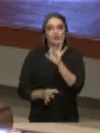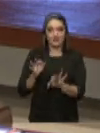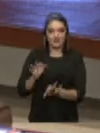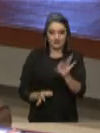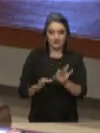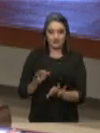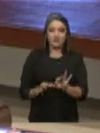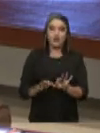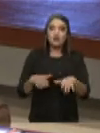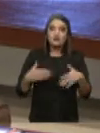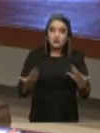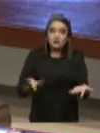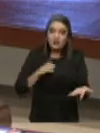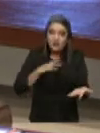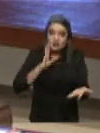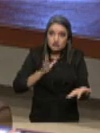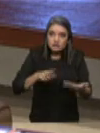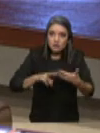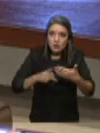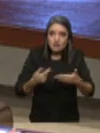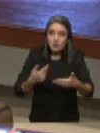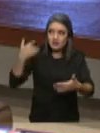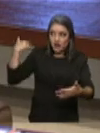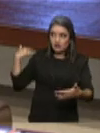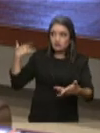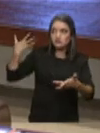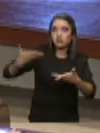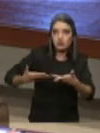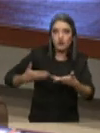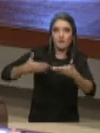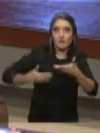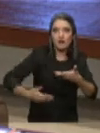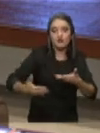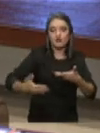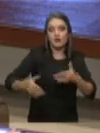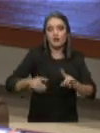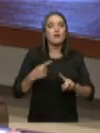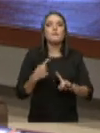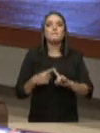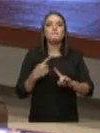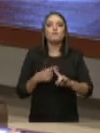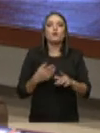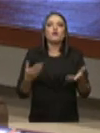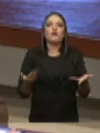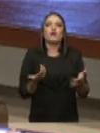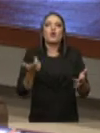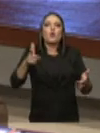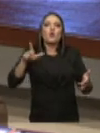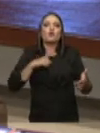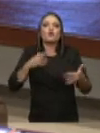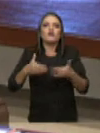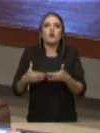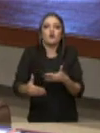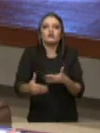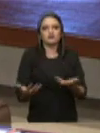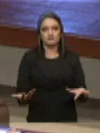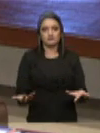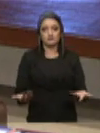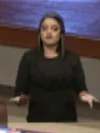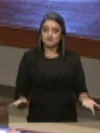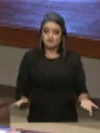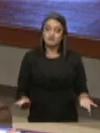efeitos ex nunc, por que a sentença vai ter efeito retrooperante? Eu queria dizer que eu